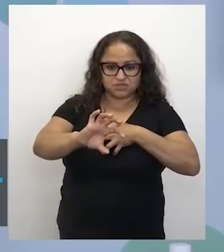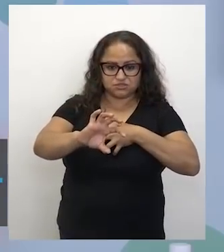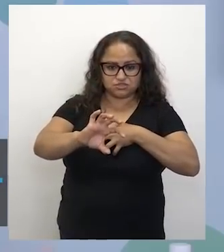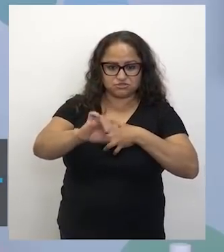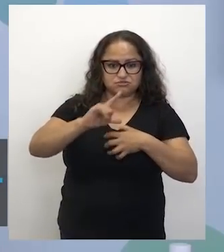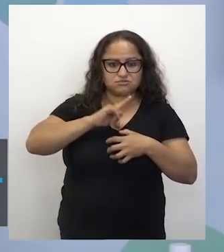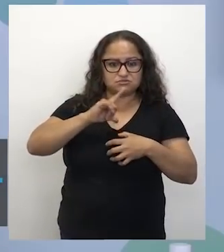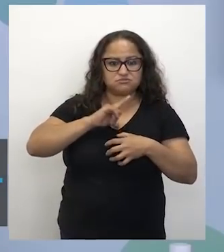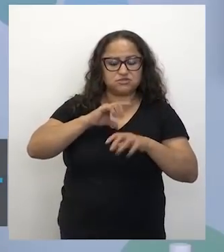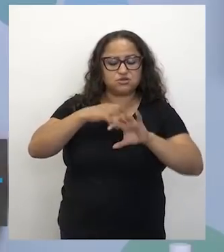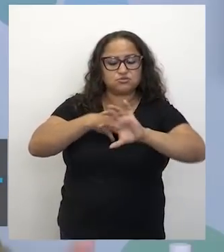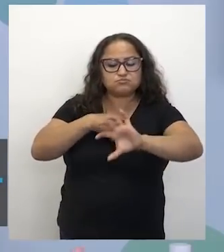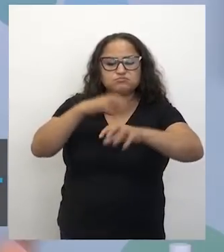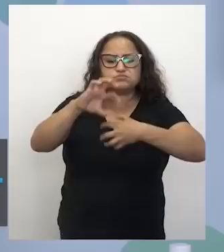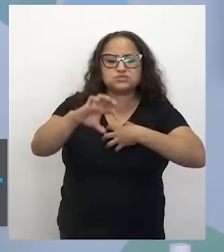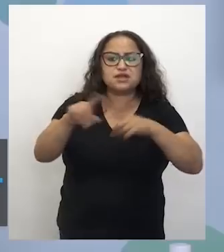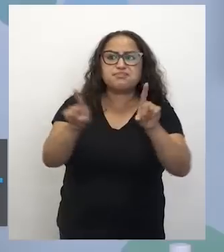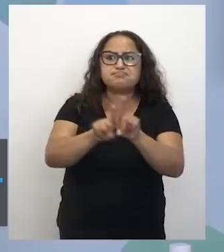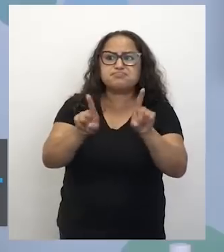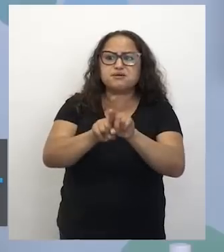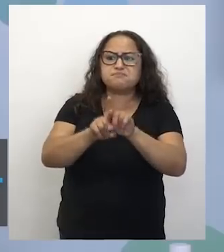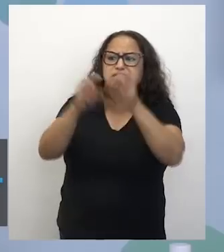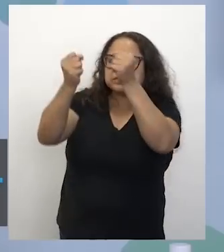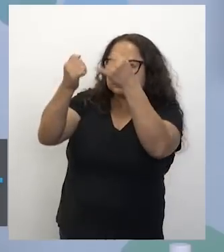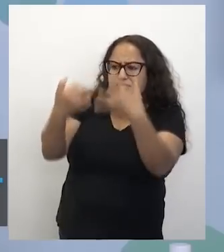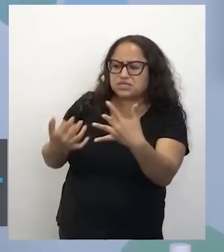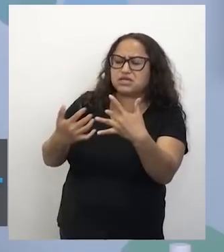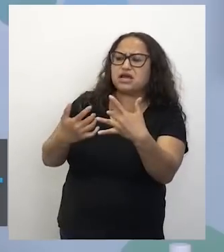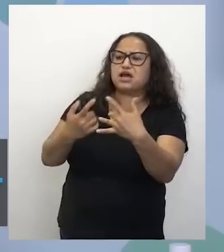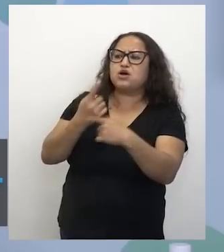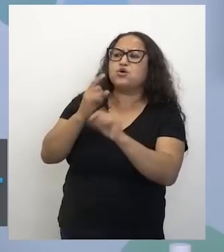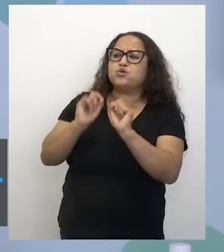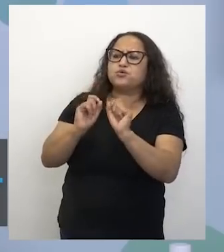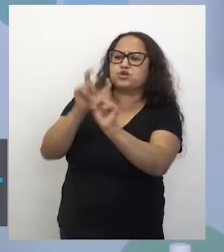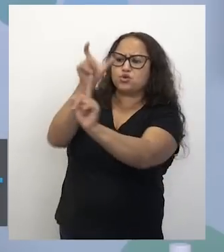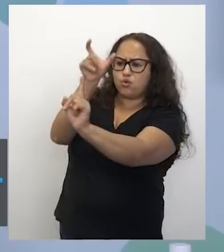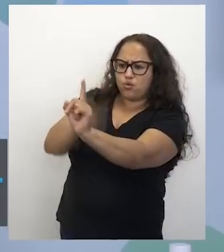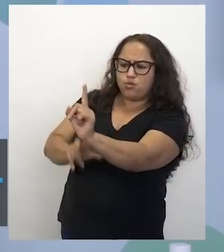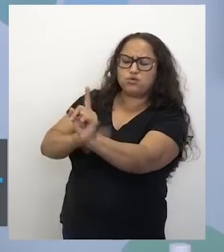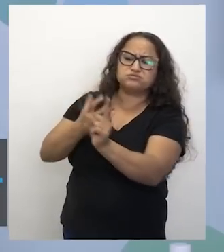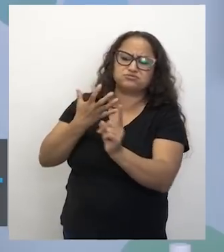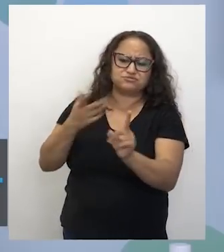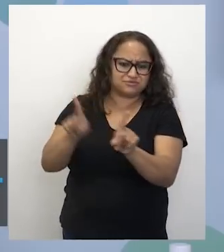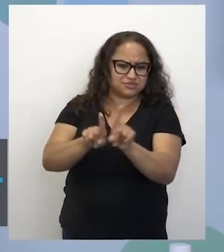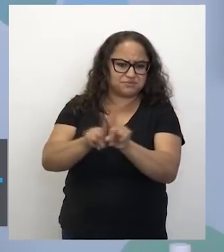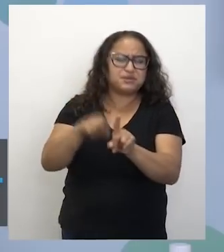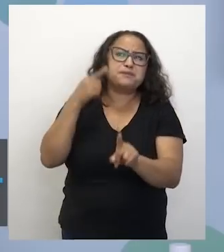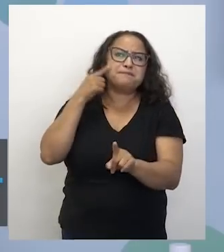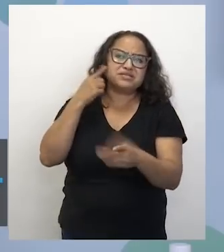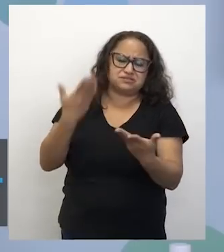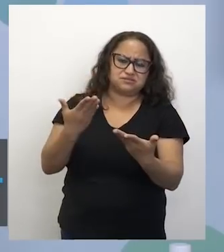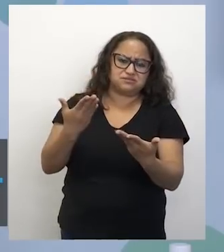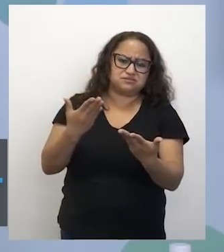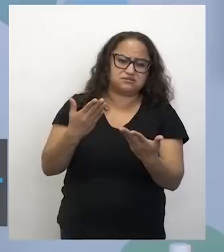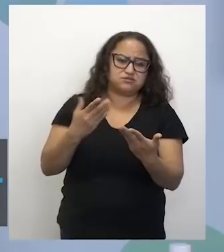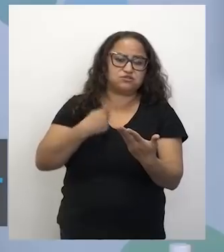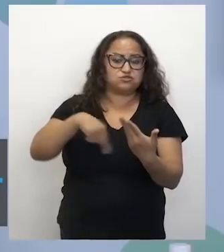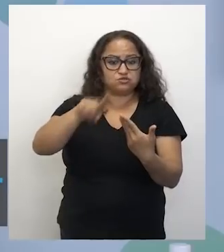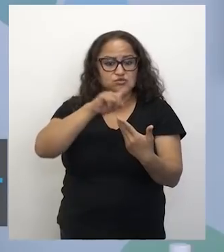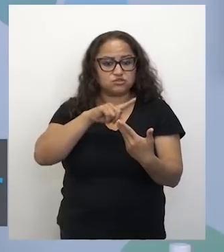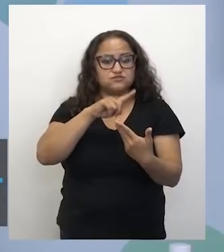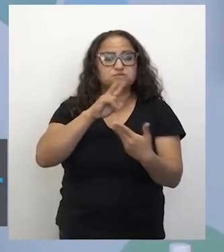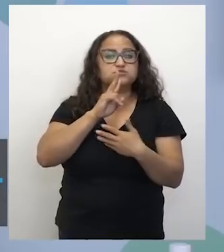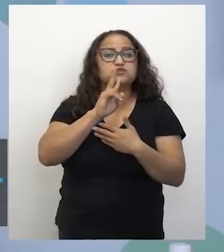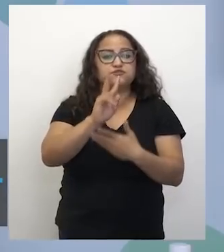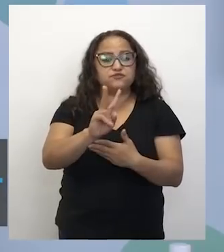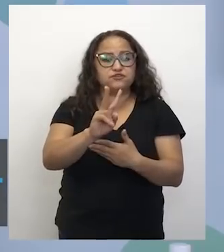lugar do outro, é falar pelo outro, é dizer pelo outro. Então a gente vai ver rapidamente, né, algumas